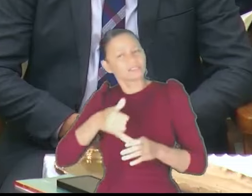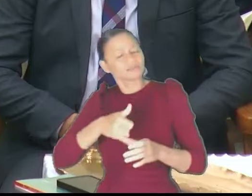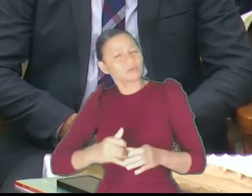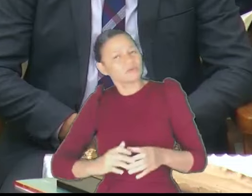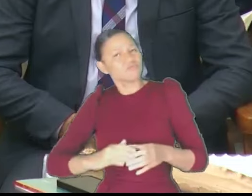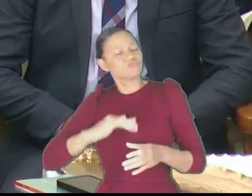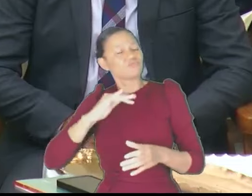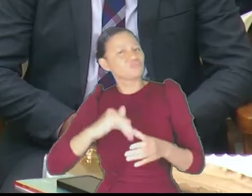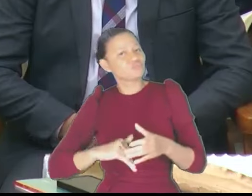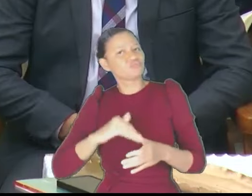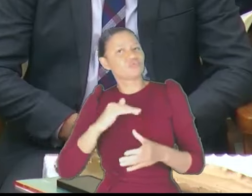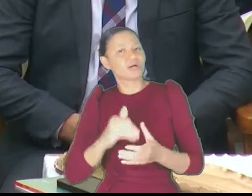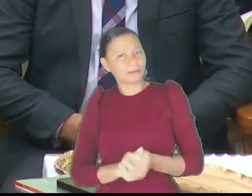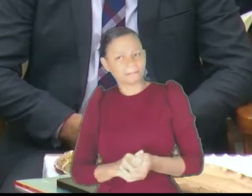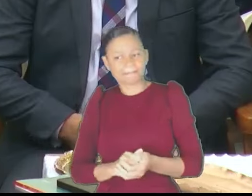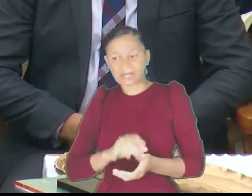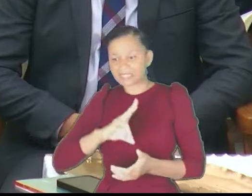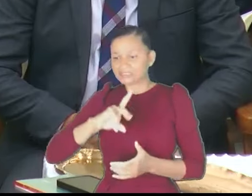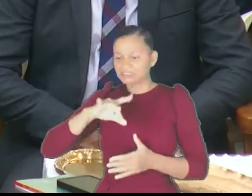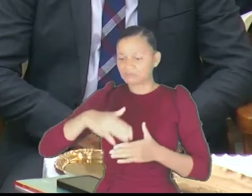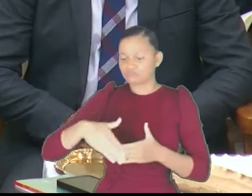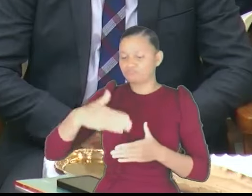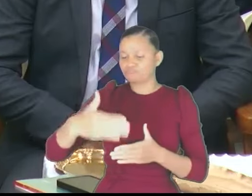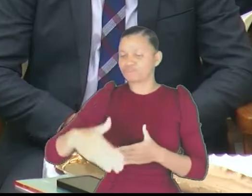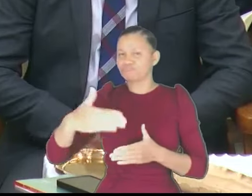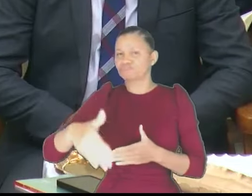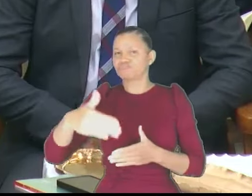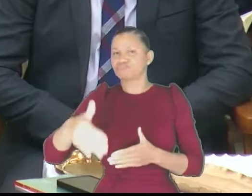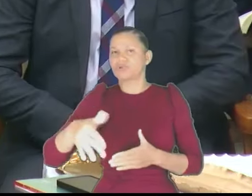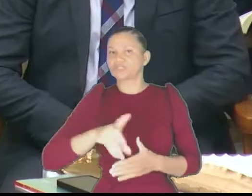Então era um milagre para dias,